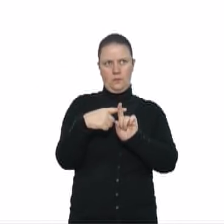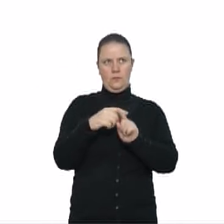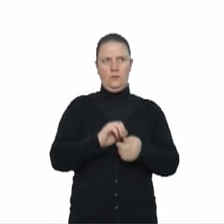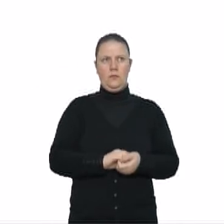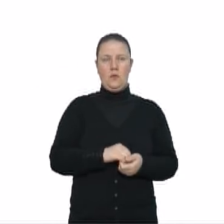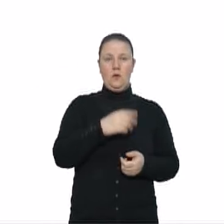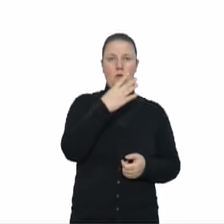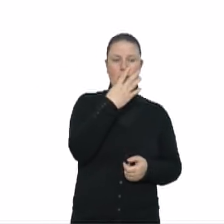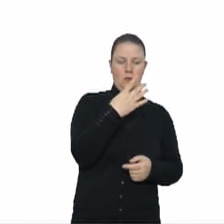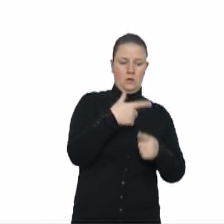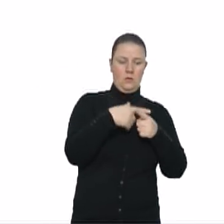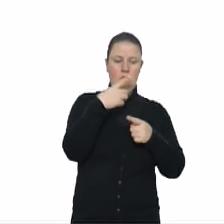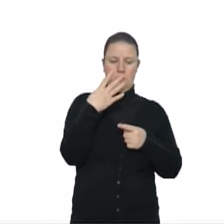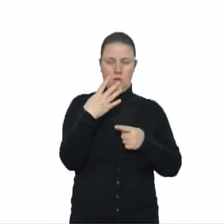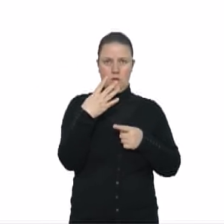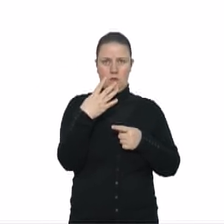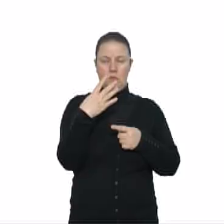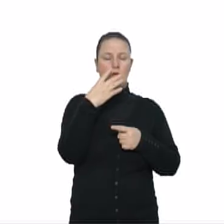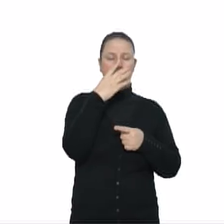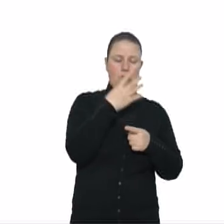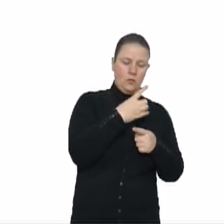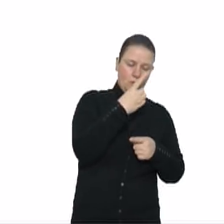4. 4 vezes 119 dá